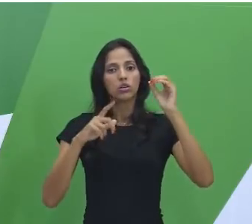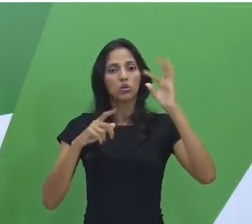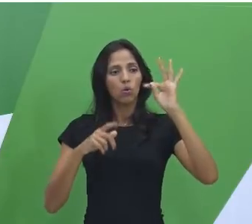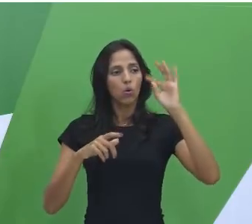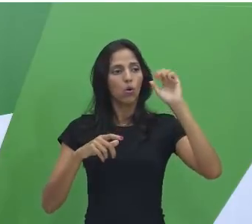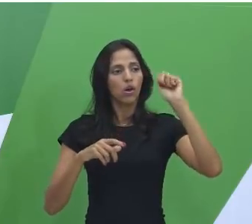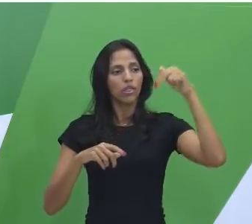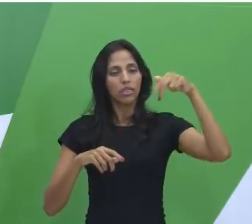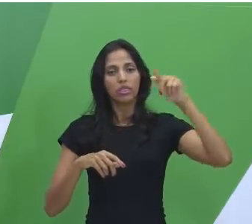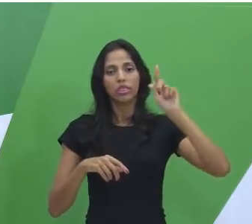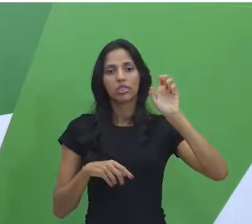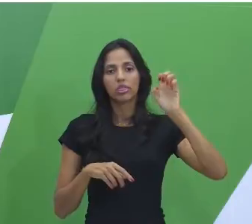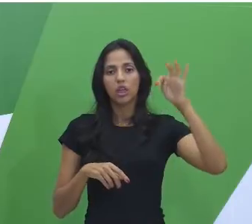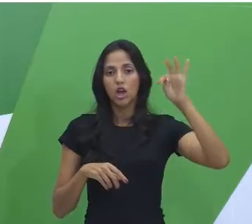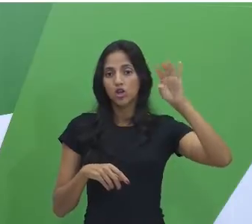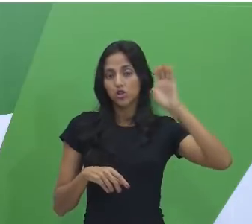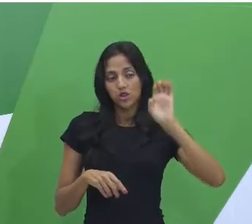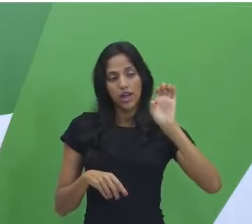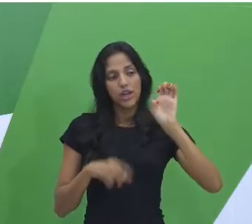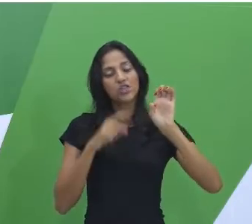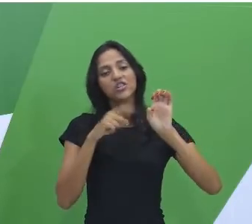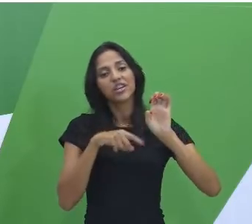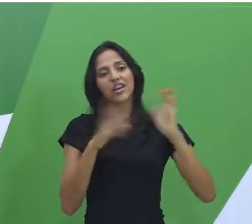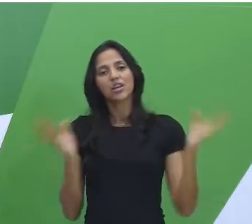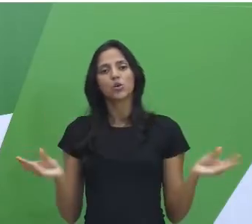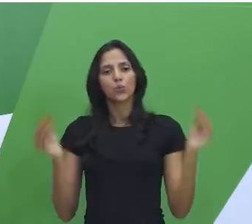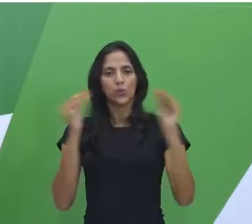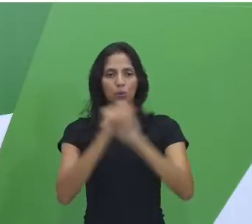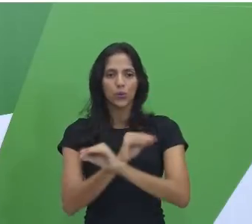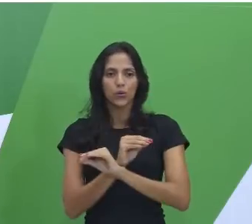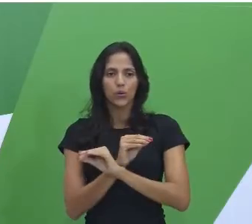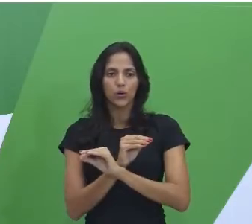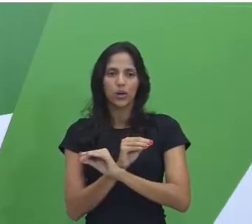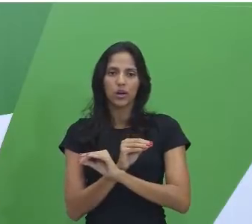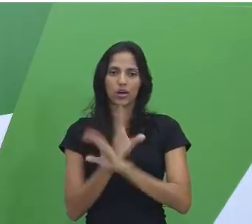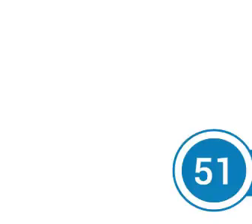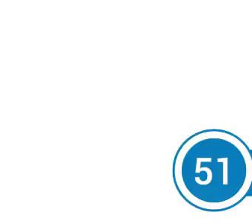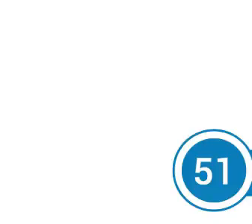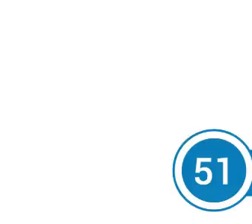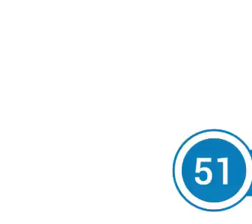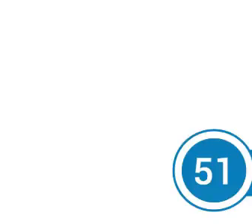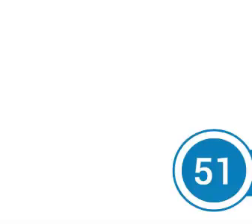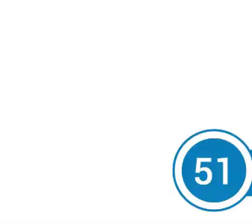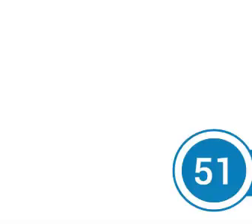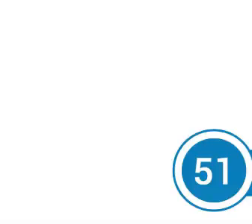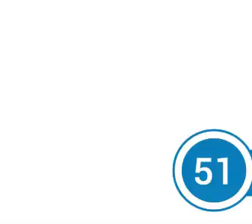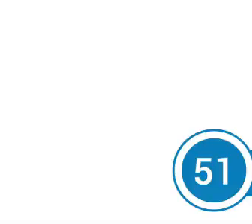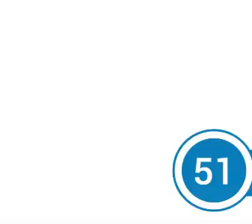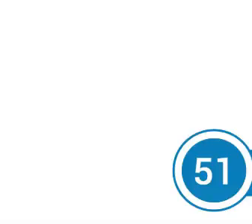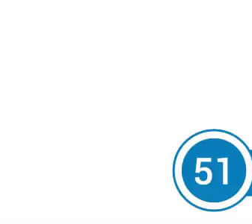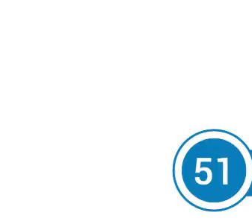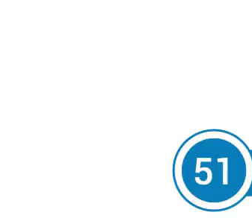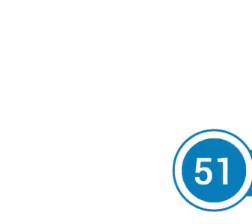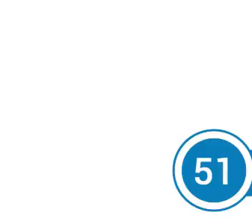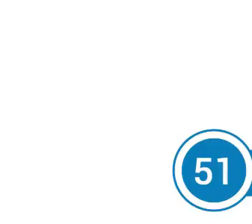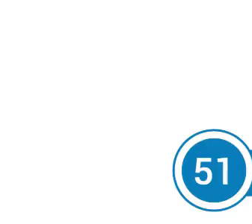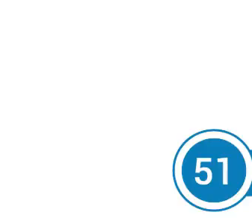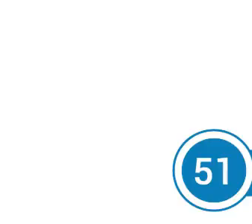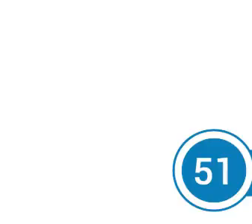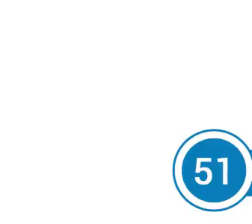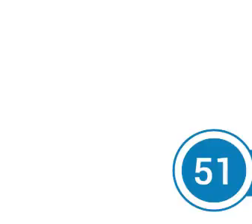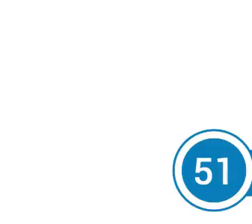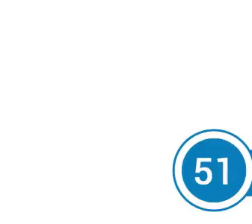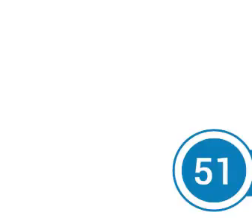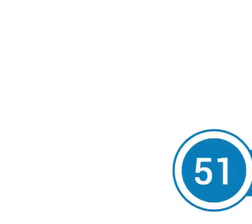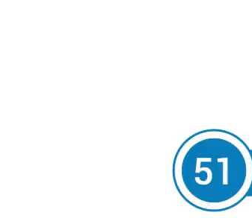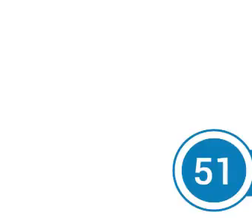é o inverso da tangente. Olha só. Cosseno sobre seno. Então agora nós vamos para aquele